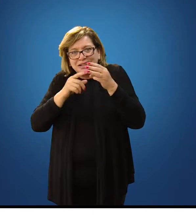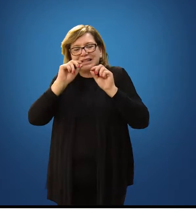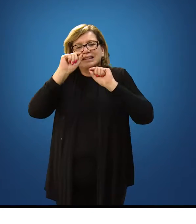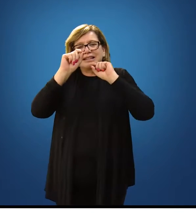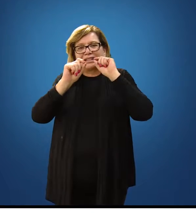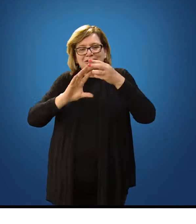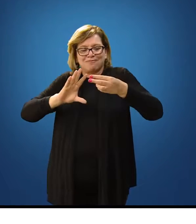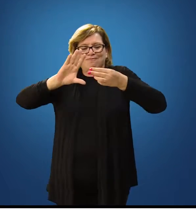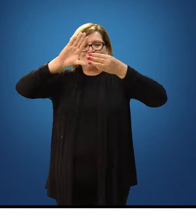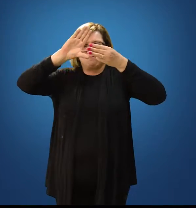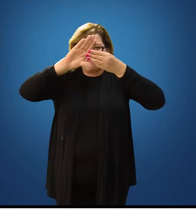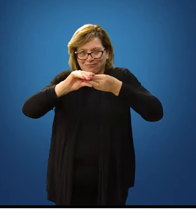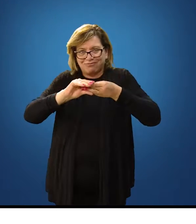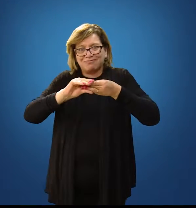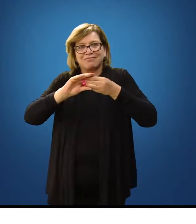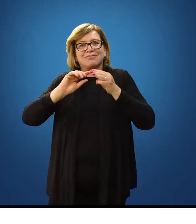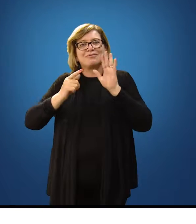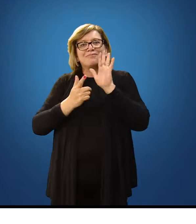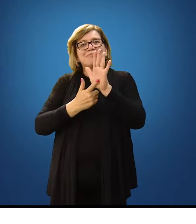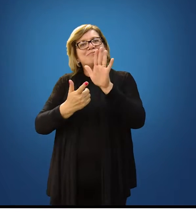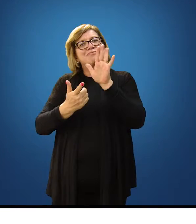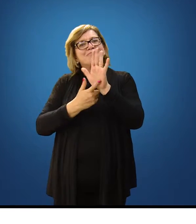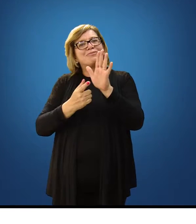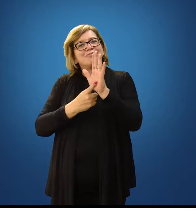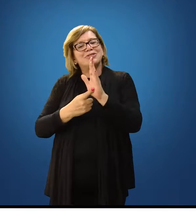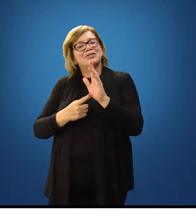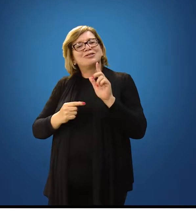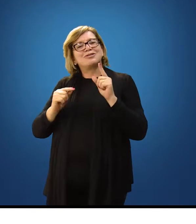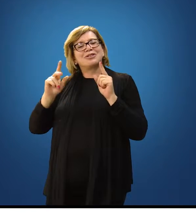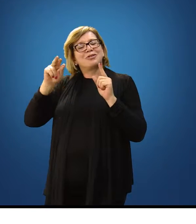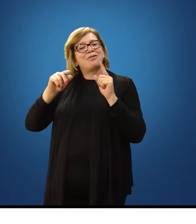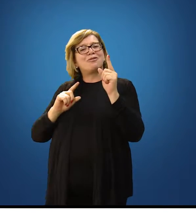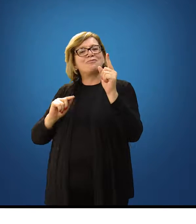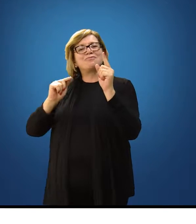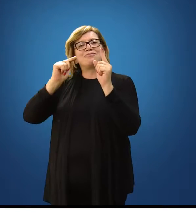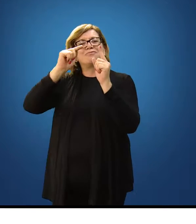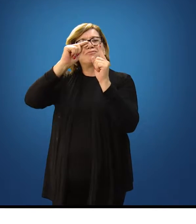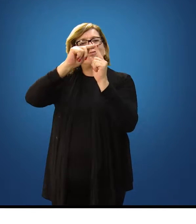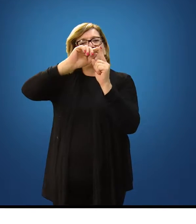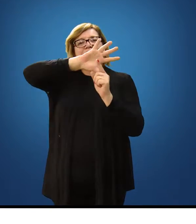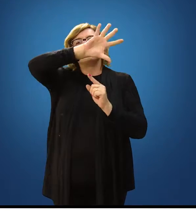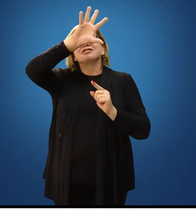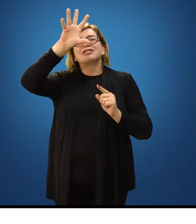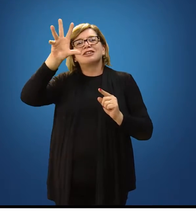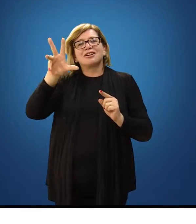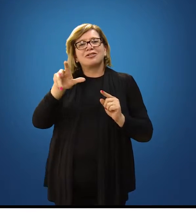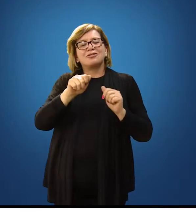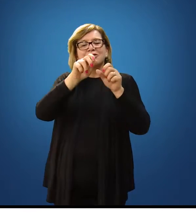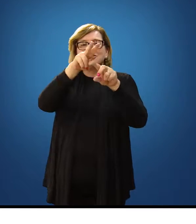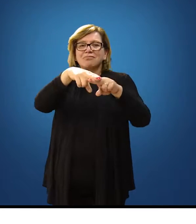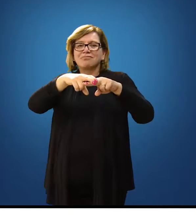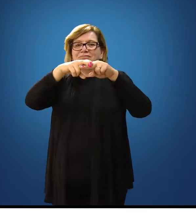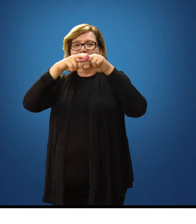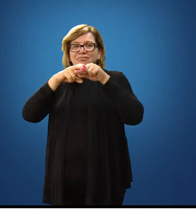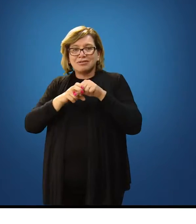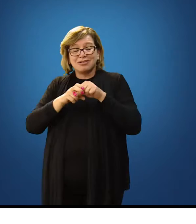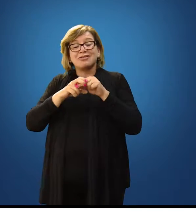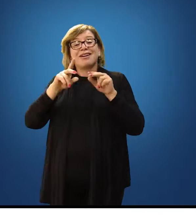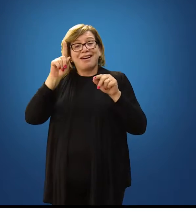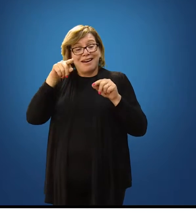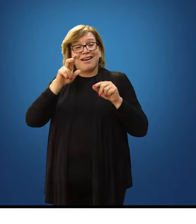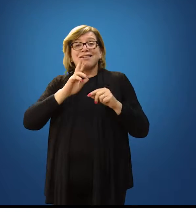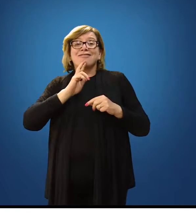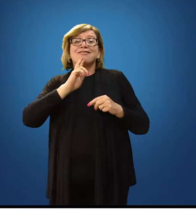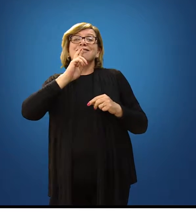que reunidas representam o objetivo geral e, consequentemente, representa a